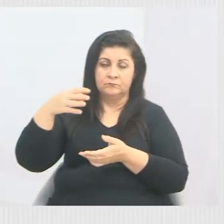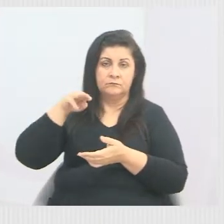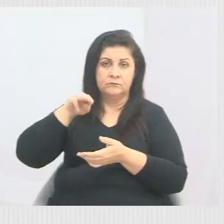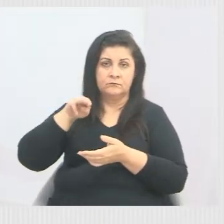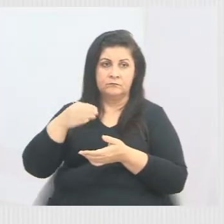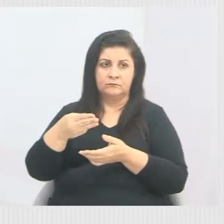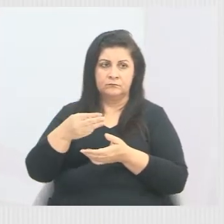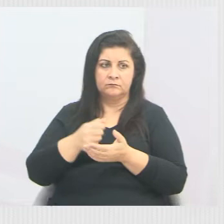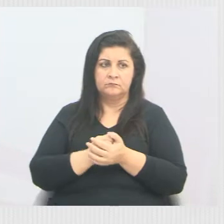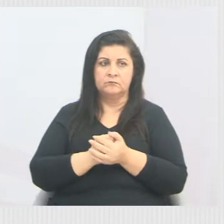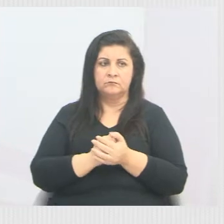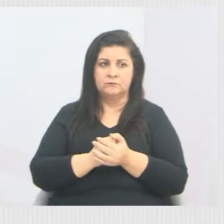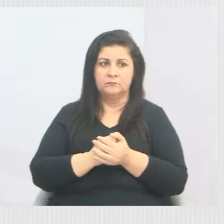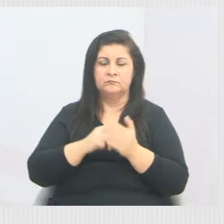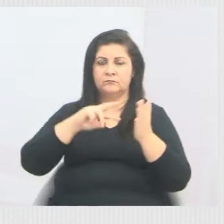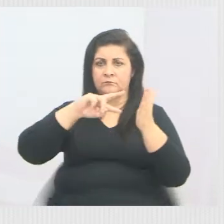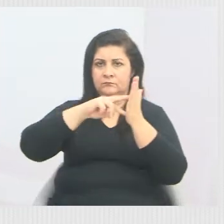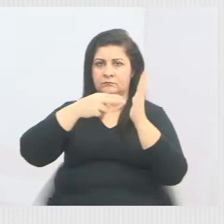234.163.000,